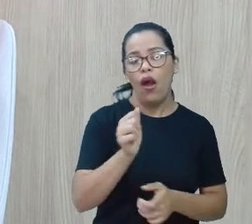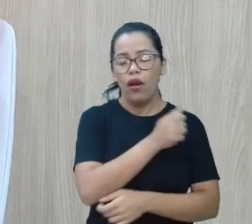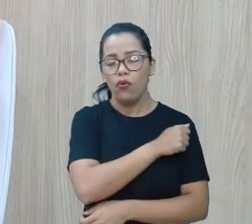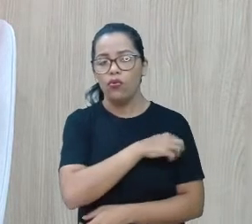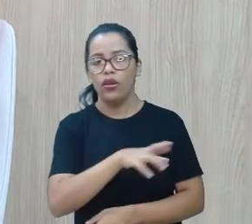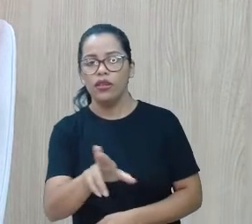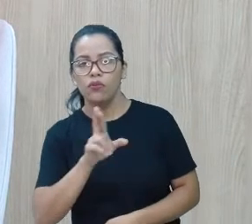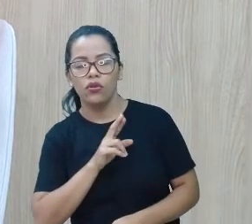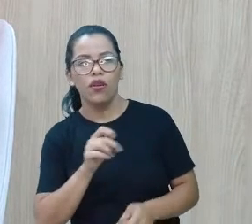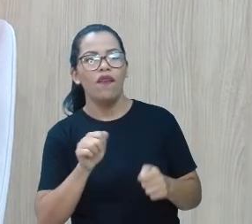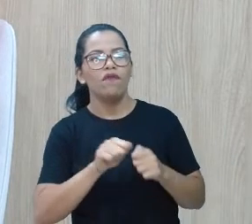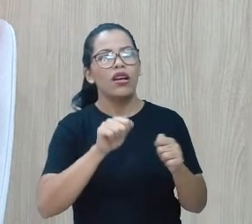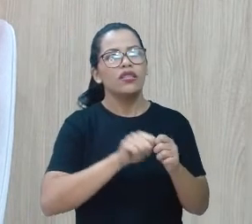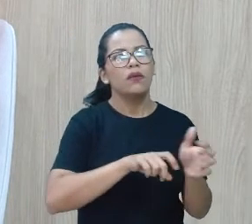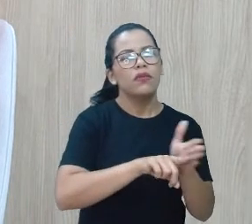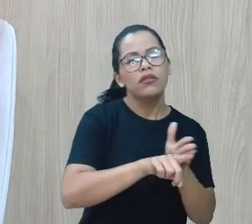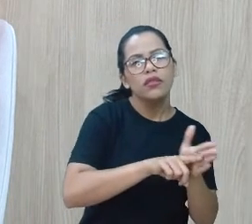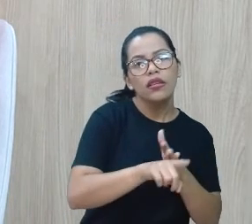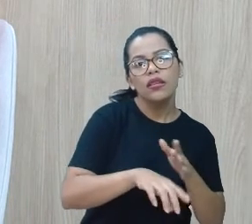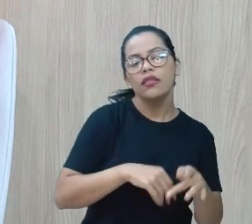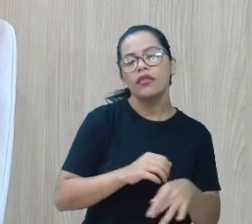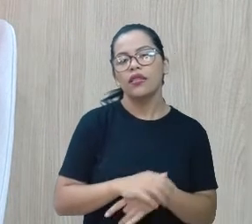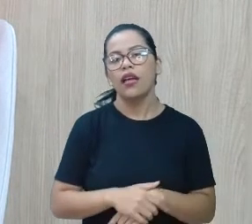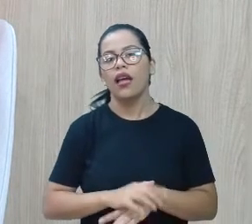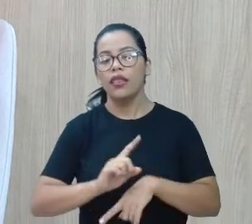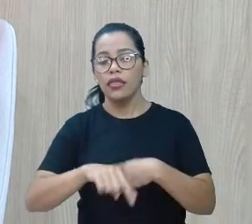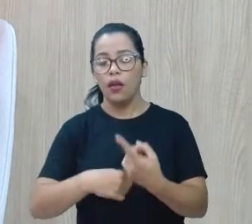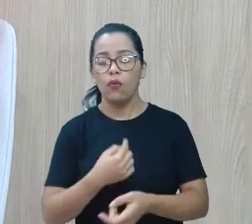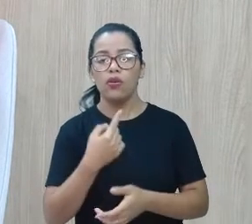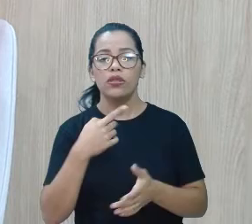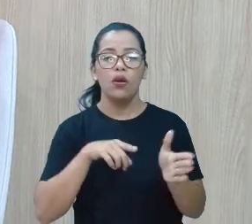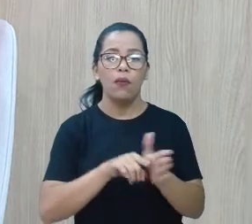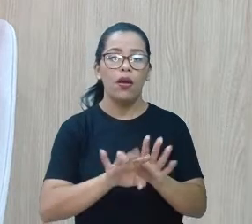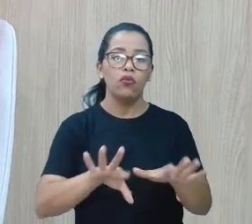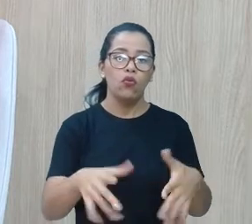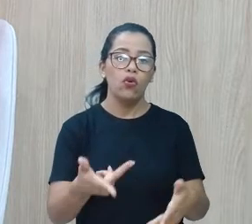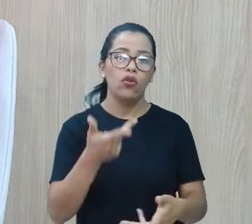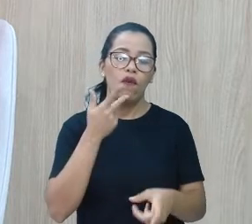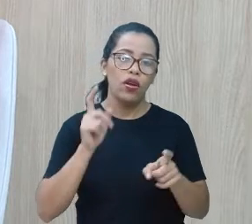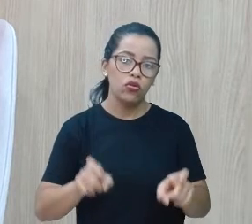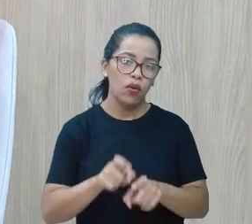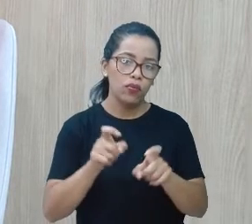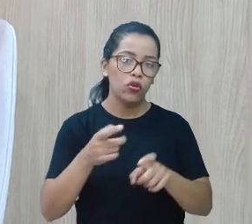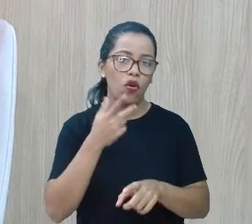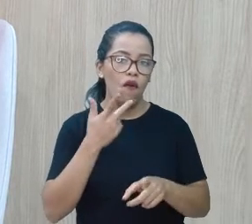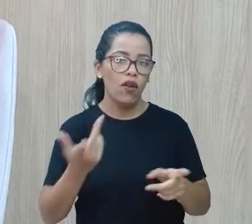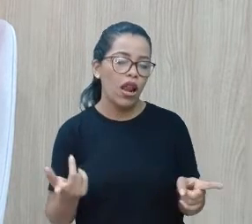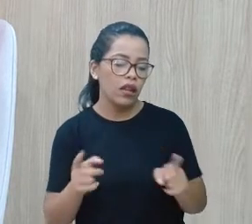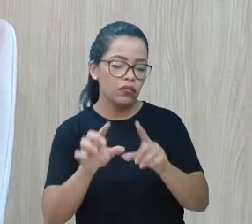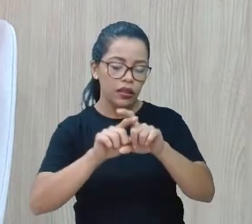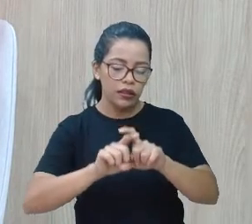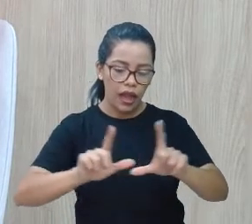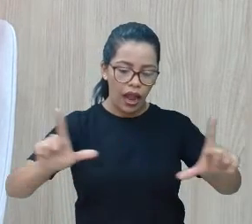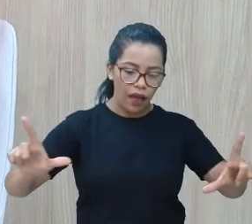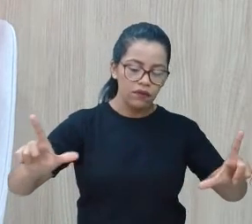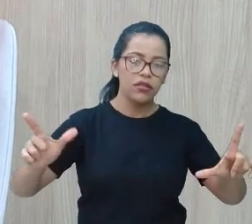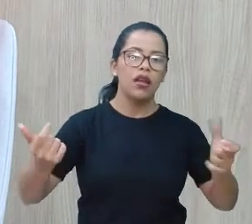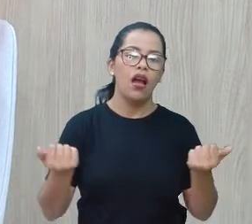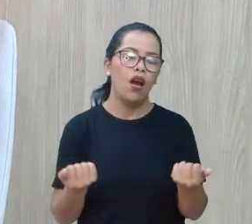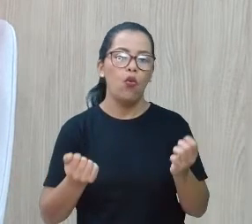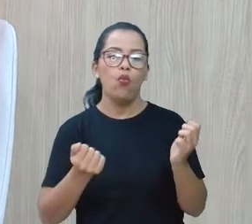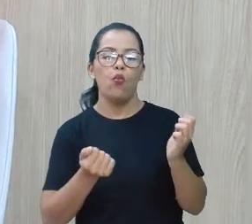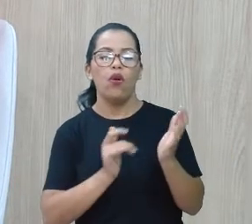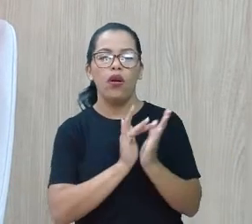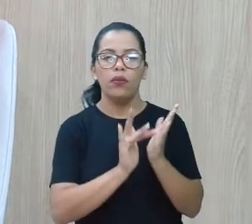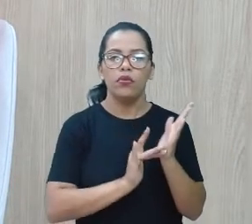fazer pesquisas, né? Aí depois eu disse assim, que quando eu falo de computador, estou falando da televisão, do próprio computador, do smartphone,